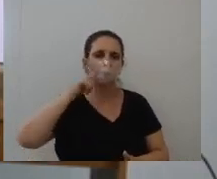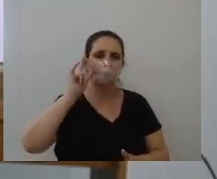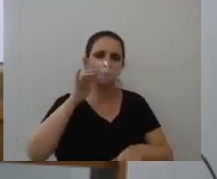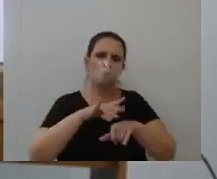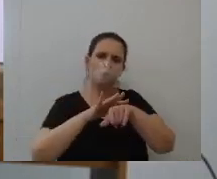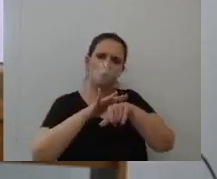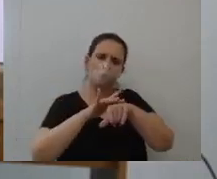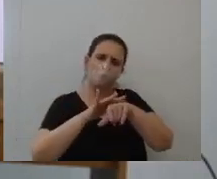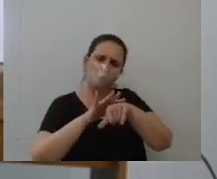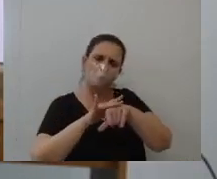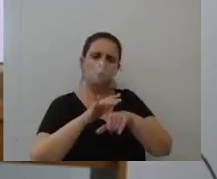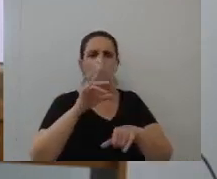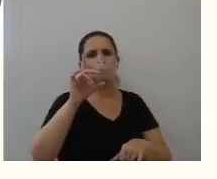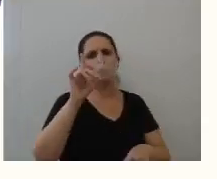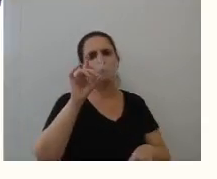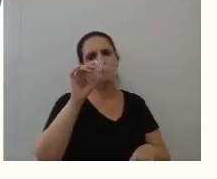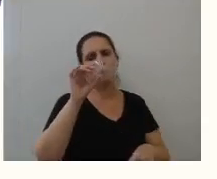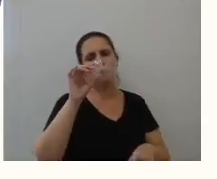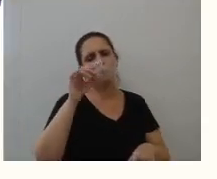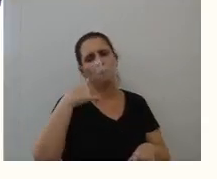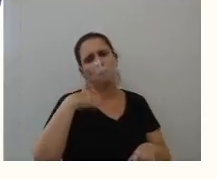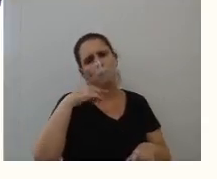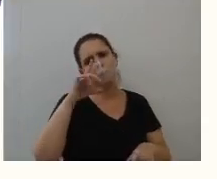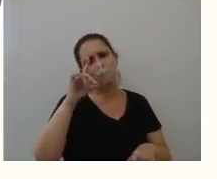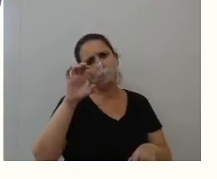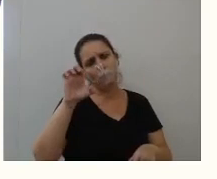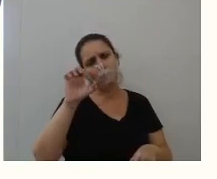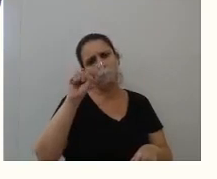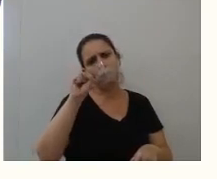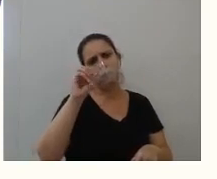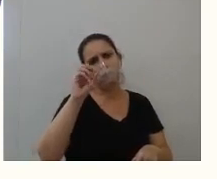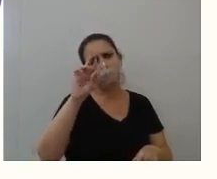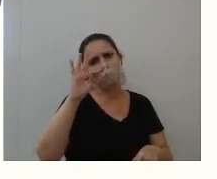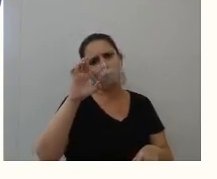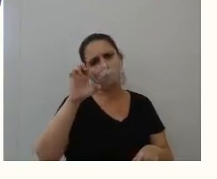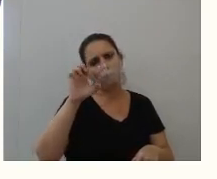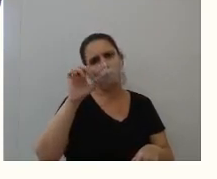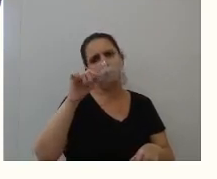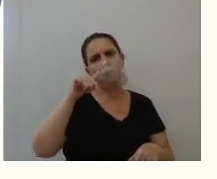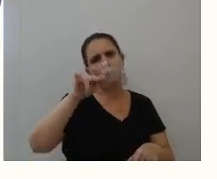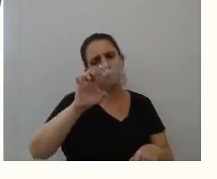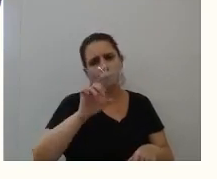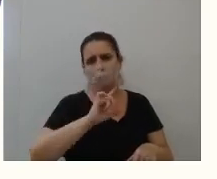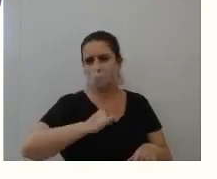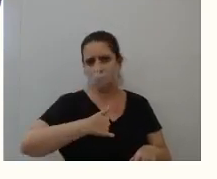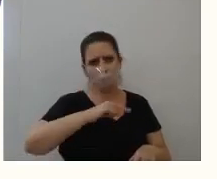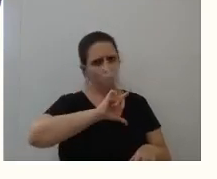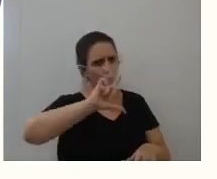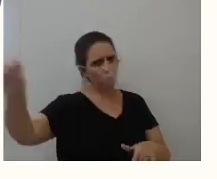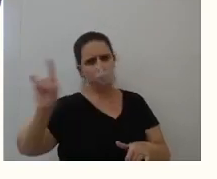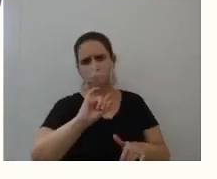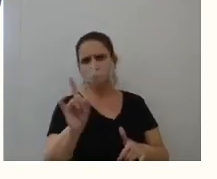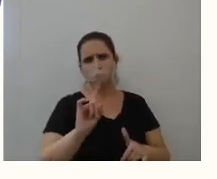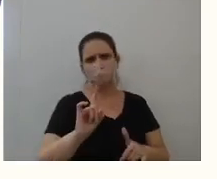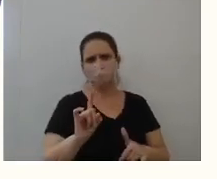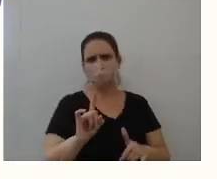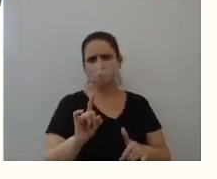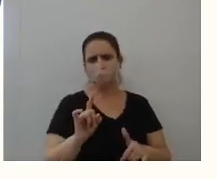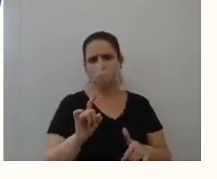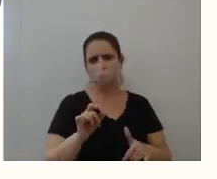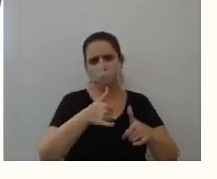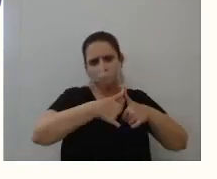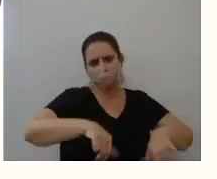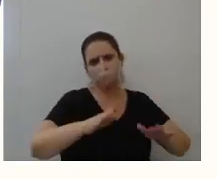ou de modo que, não saí. Perceba, a consequência de estar doente é não